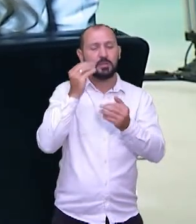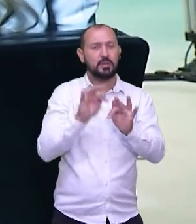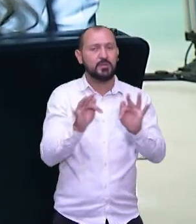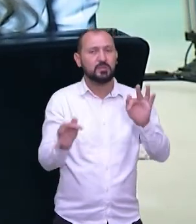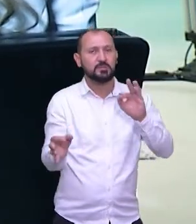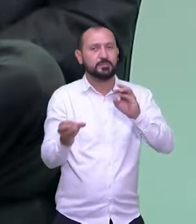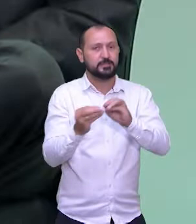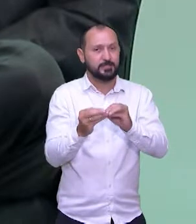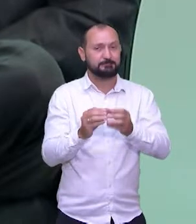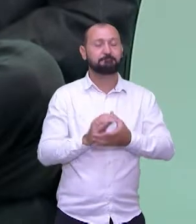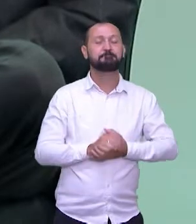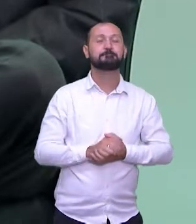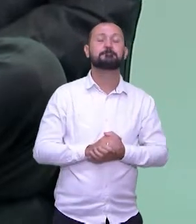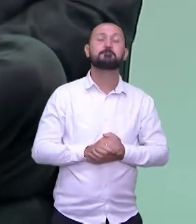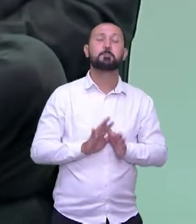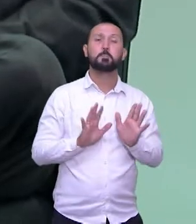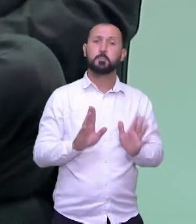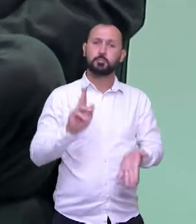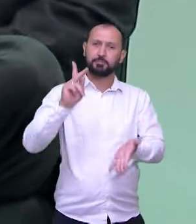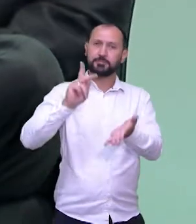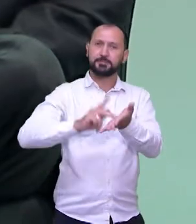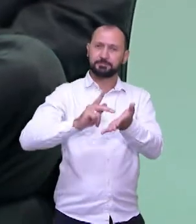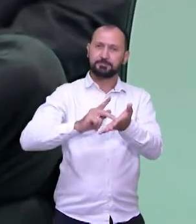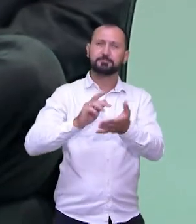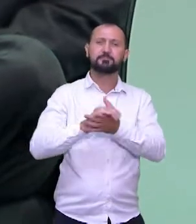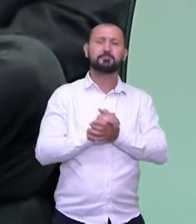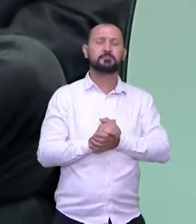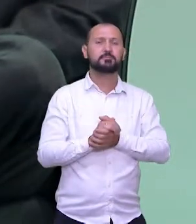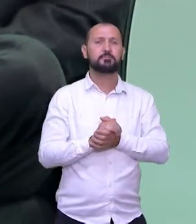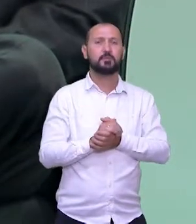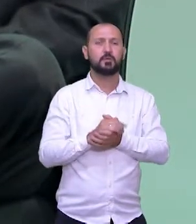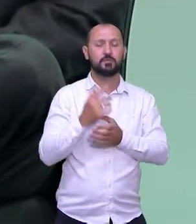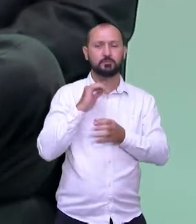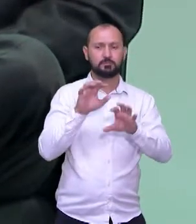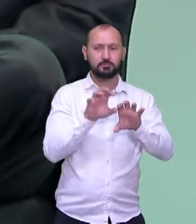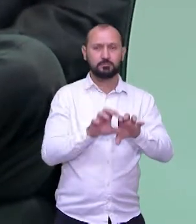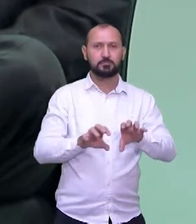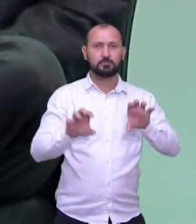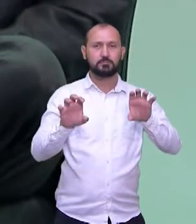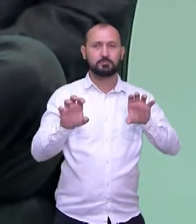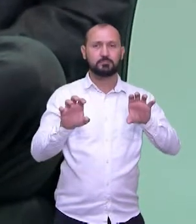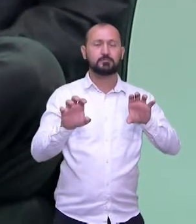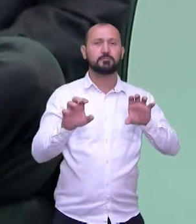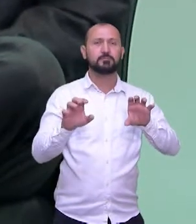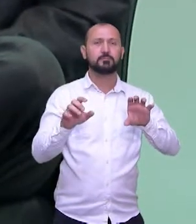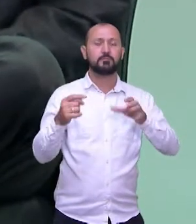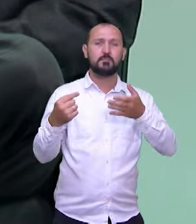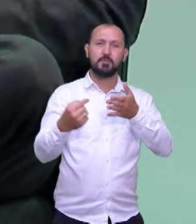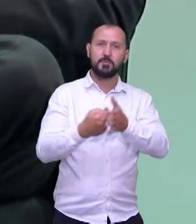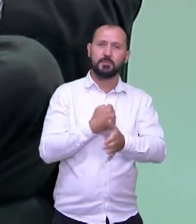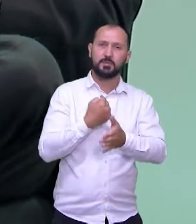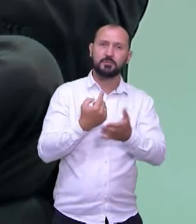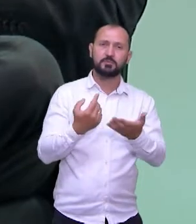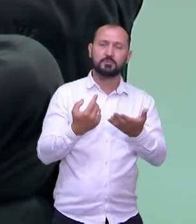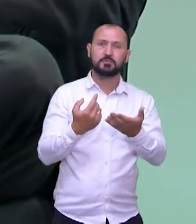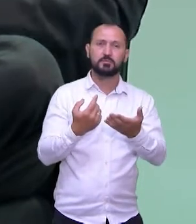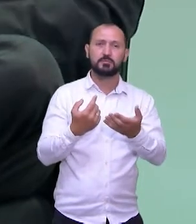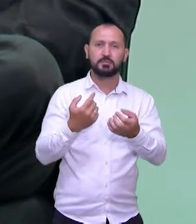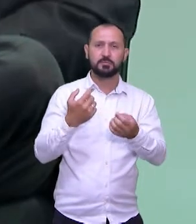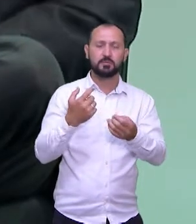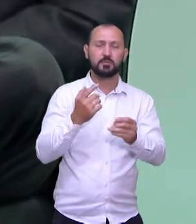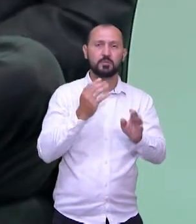de simplificação? Verdade. Eu vou dividir em duas partes. Você fez uma pergunta, né, que eu